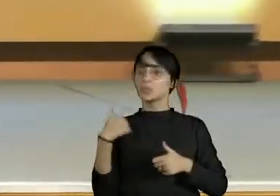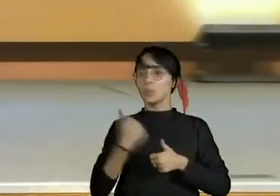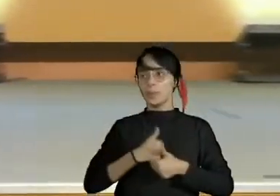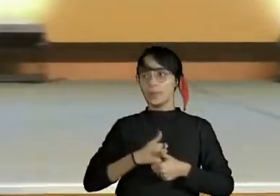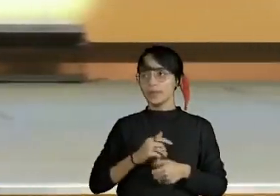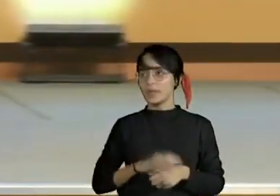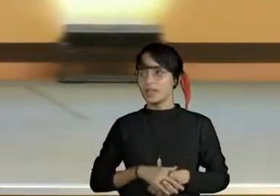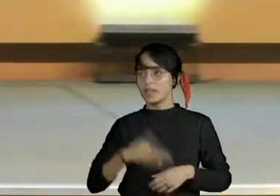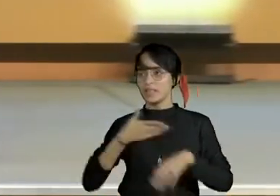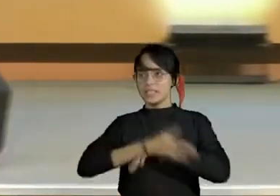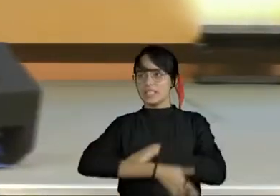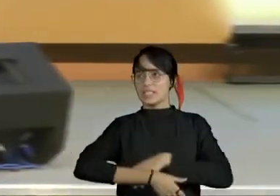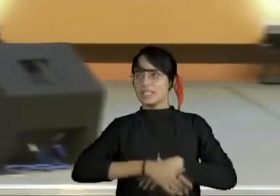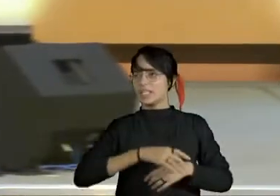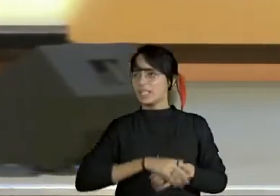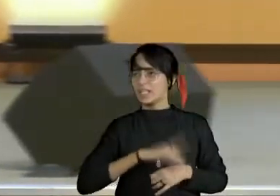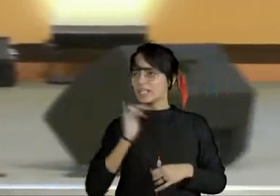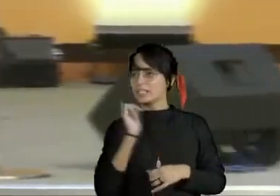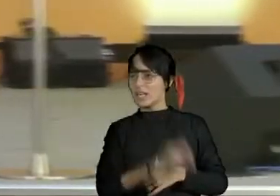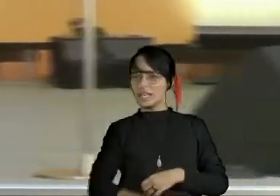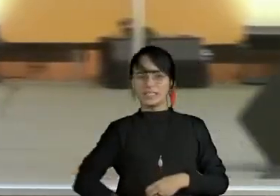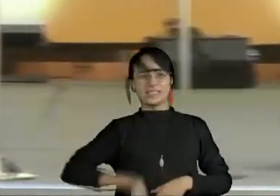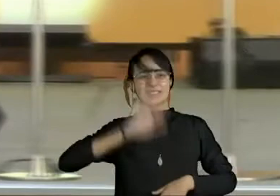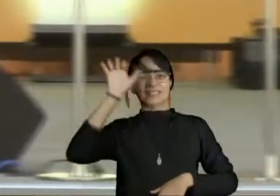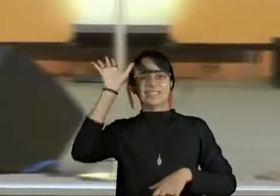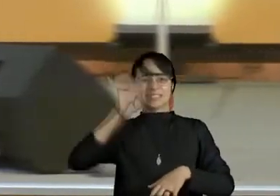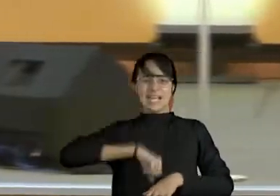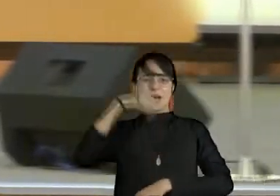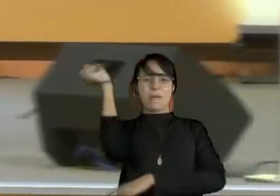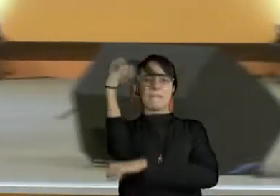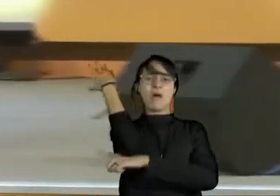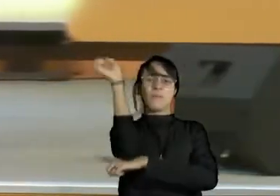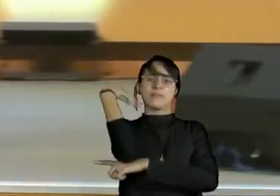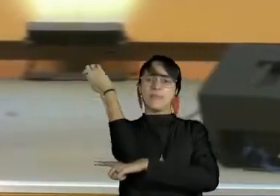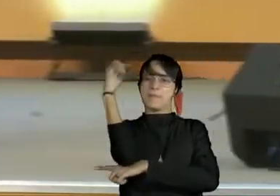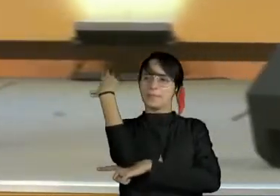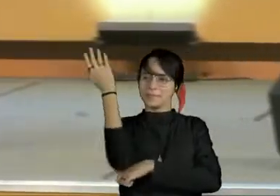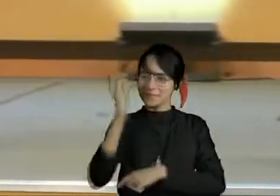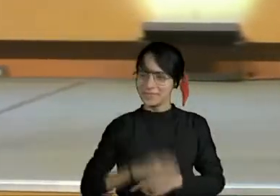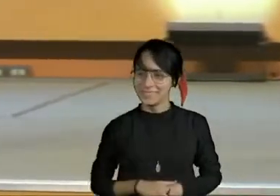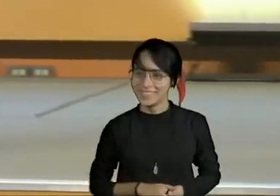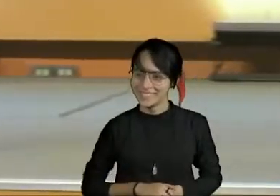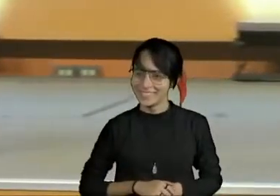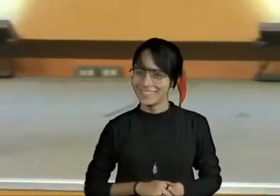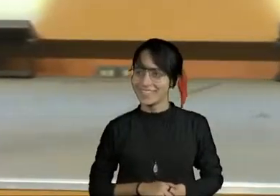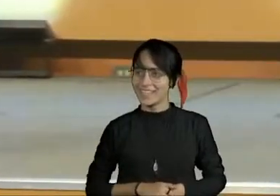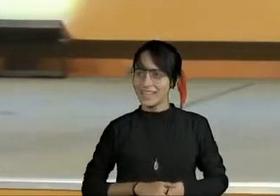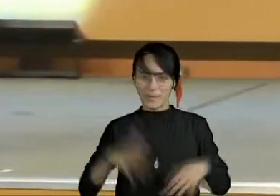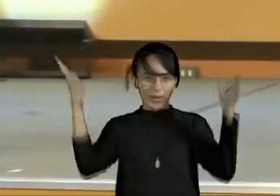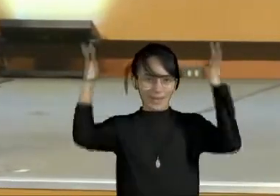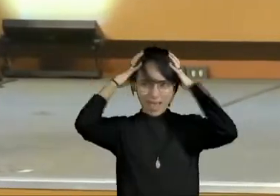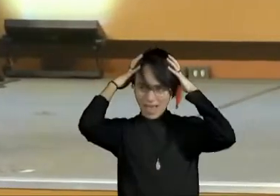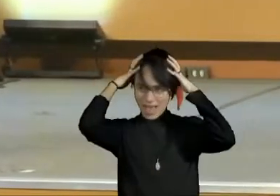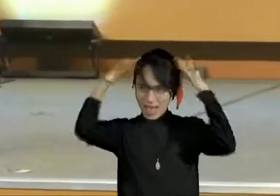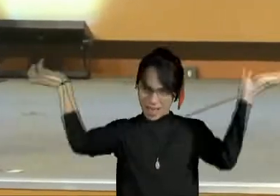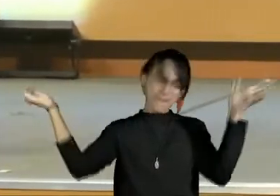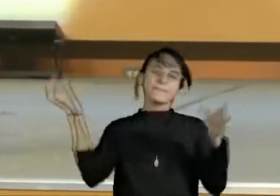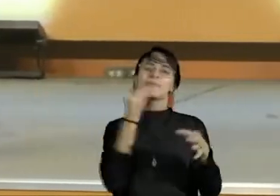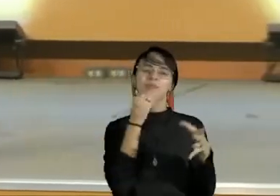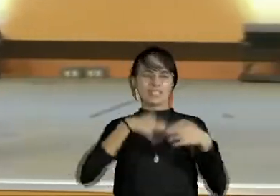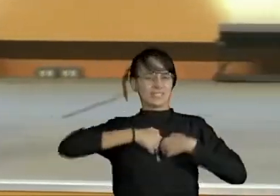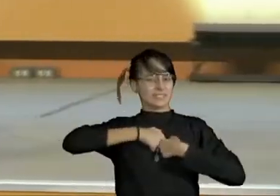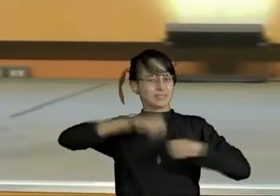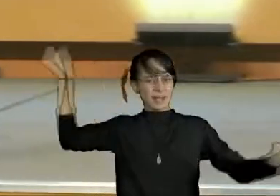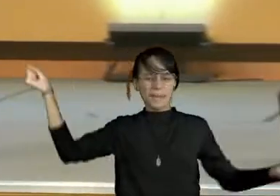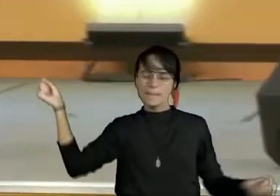iria para a rua e dizia: chama a SAMU! mão no cabelo, se ela quisesse rasgar as vestes e